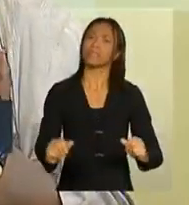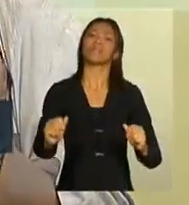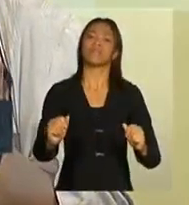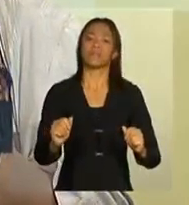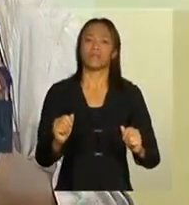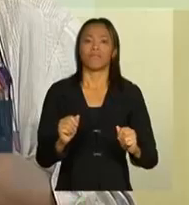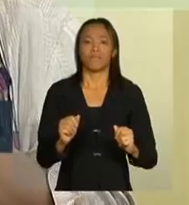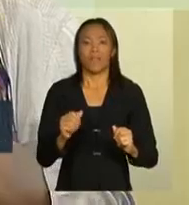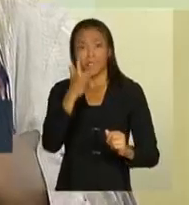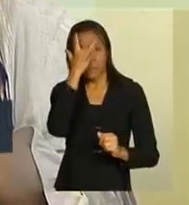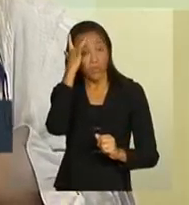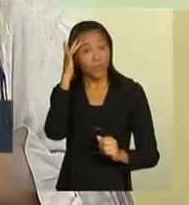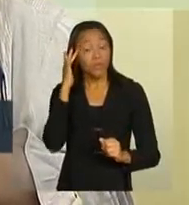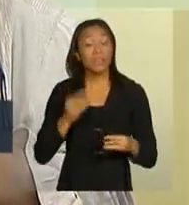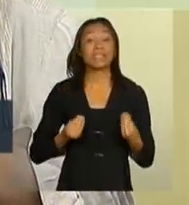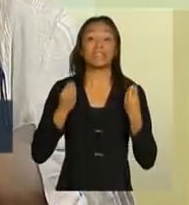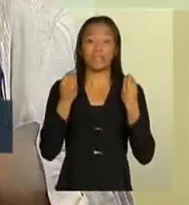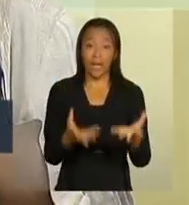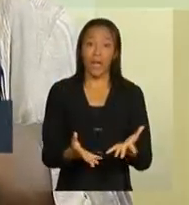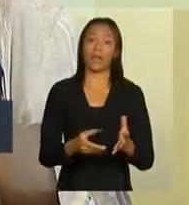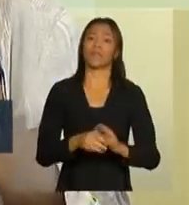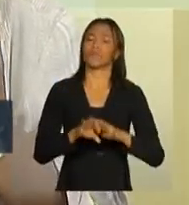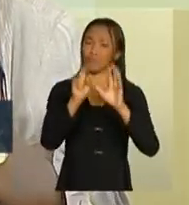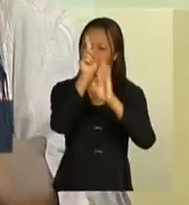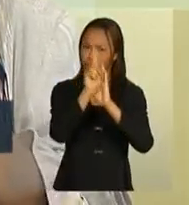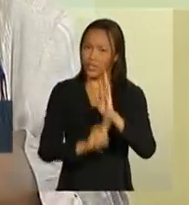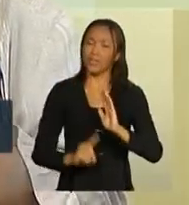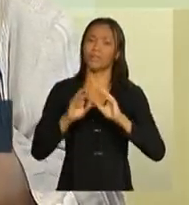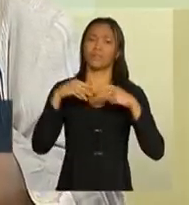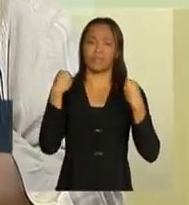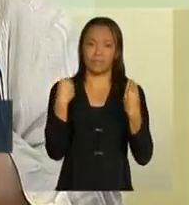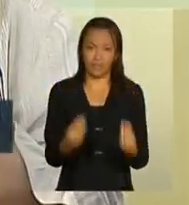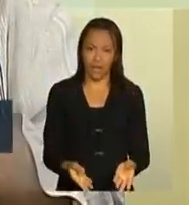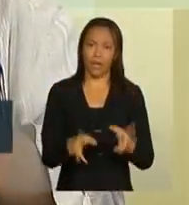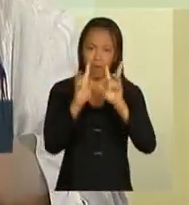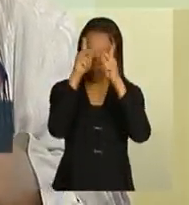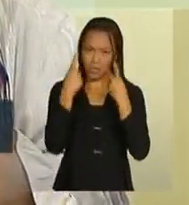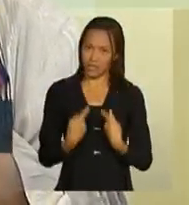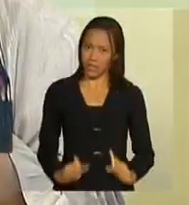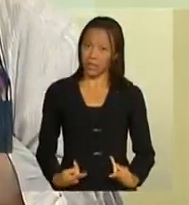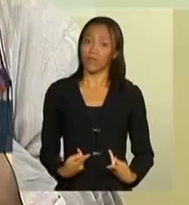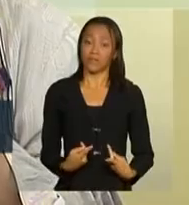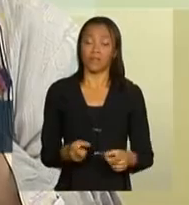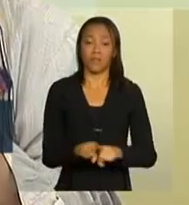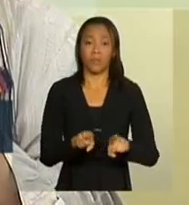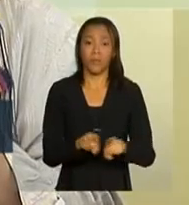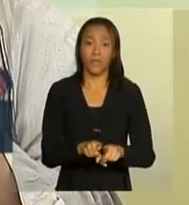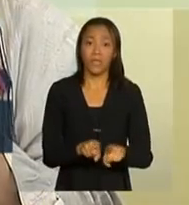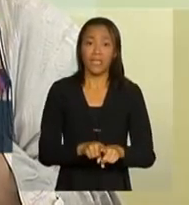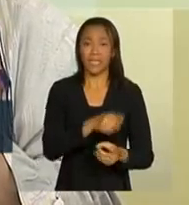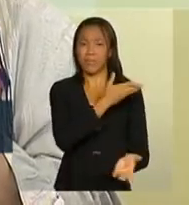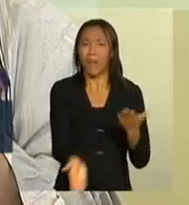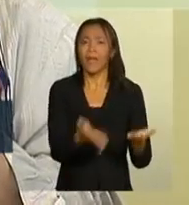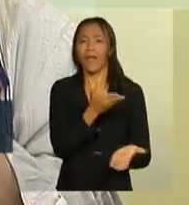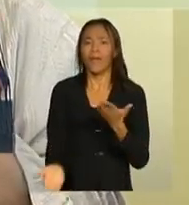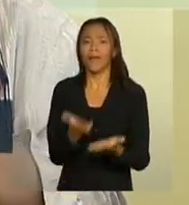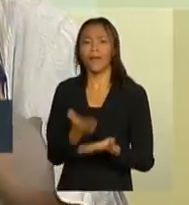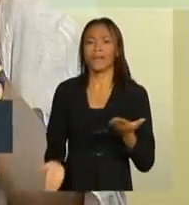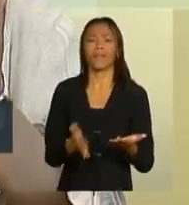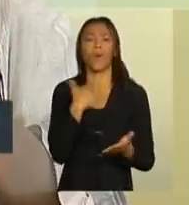as pessoas negras, ah, de fazendo com que a perda, de vidas entre os